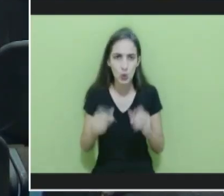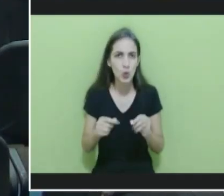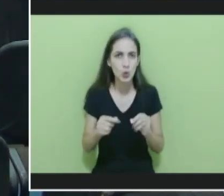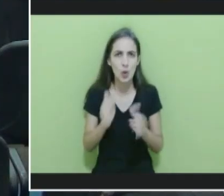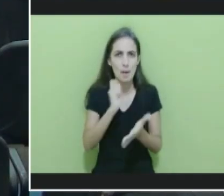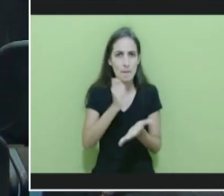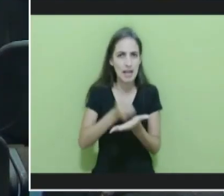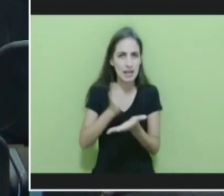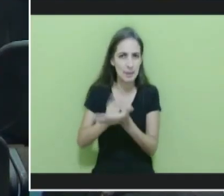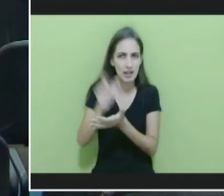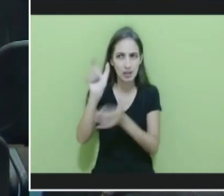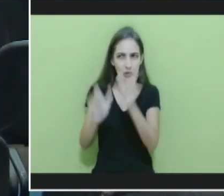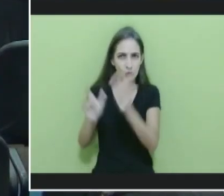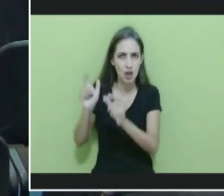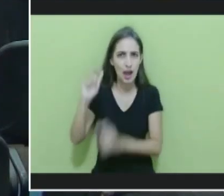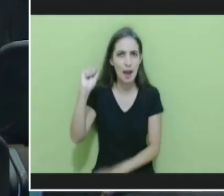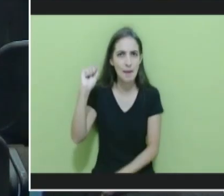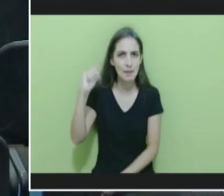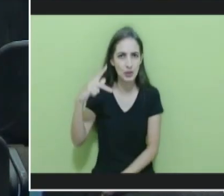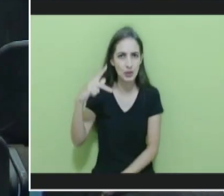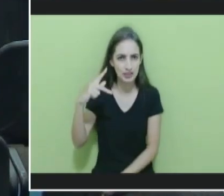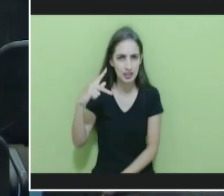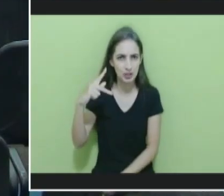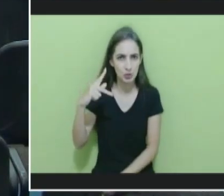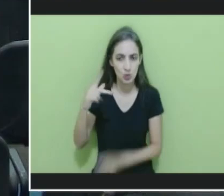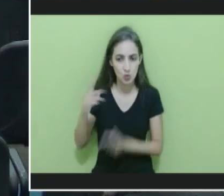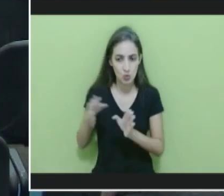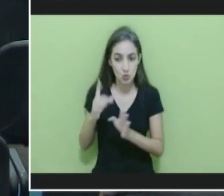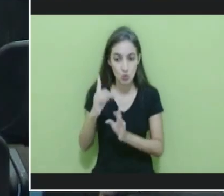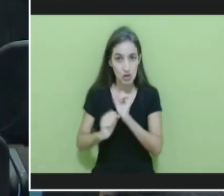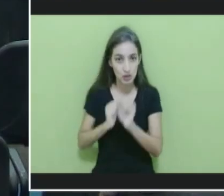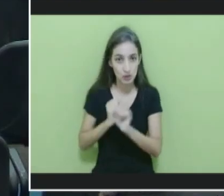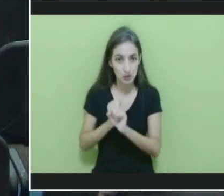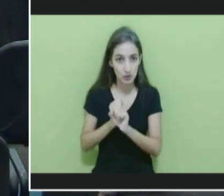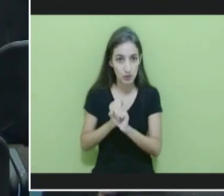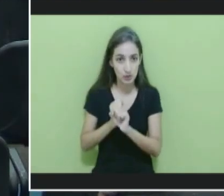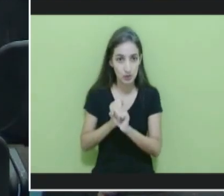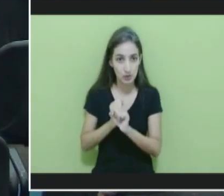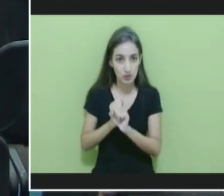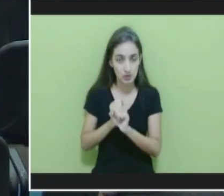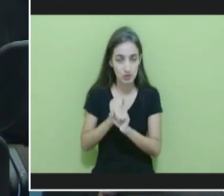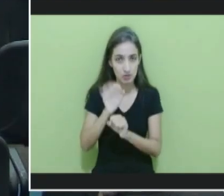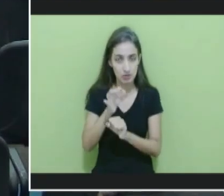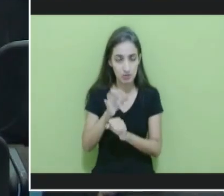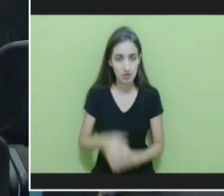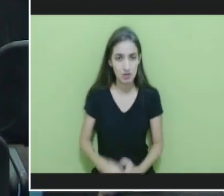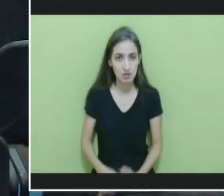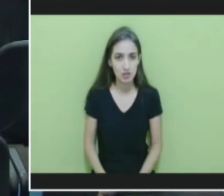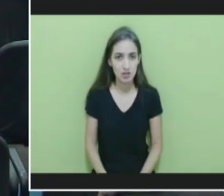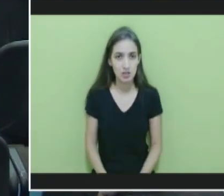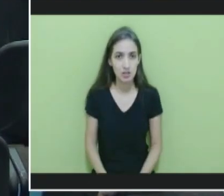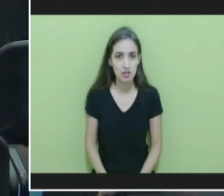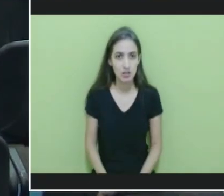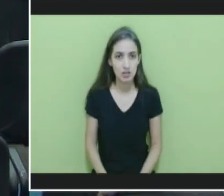com aposentados e pensionistas no ano, mais o aporte, Não, é o total.